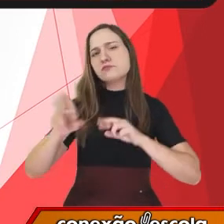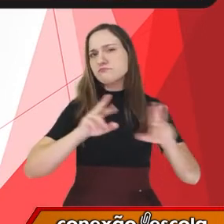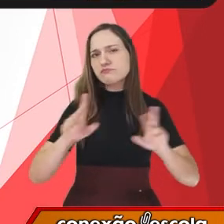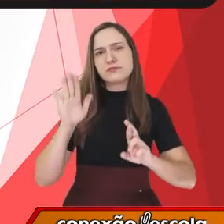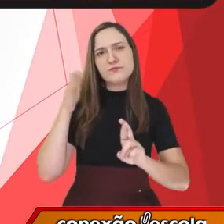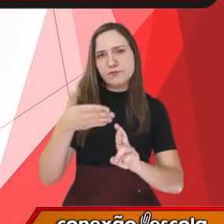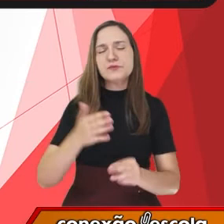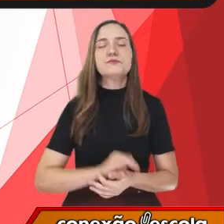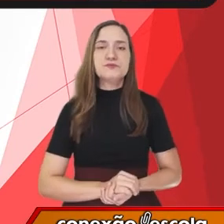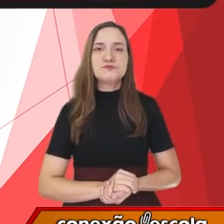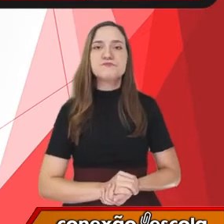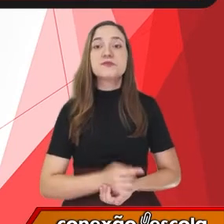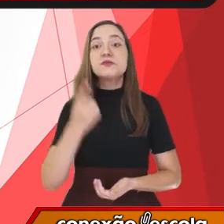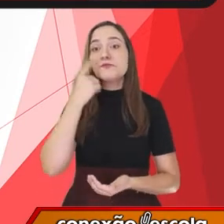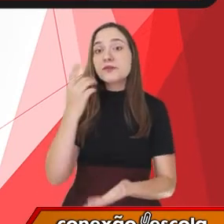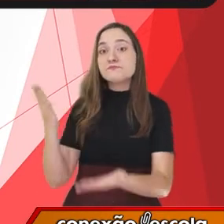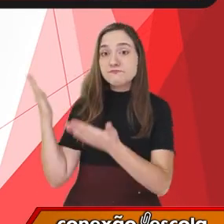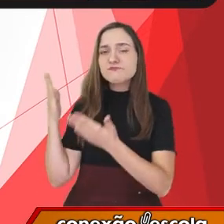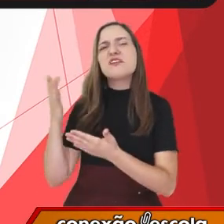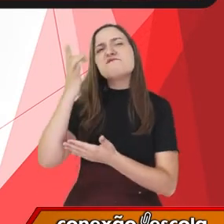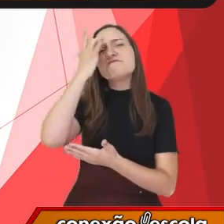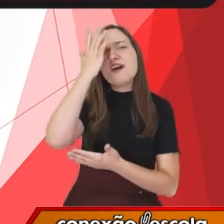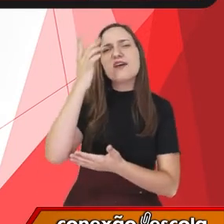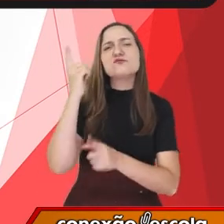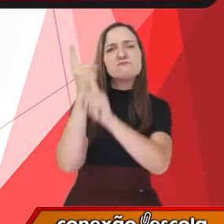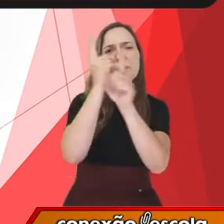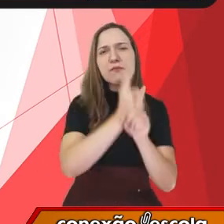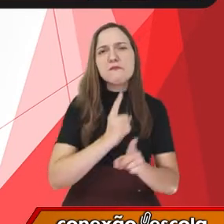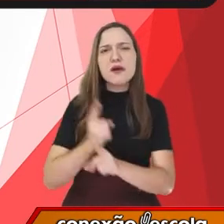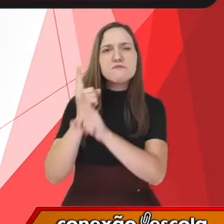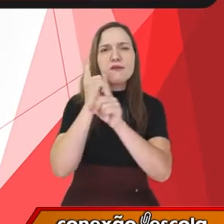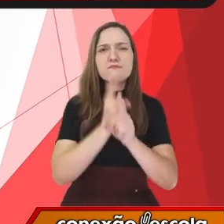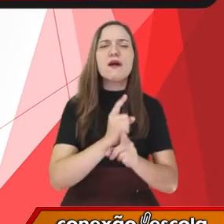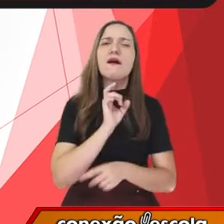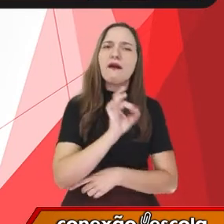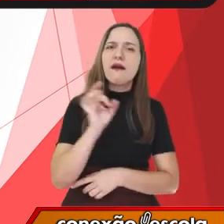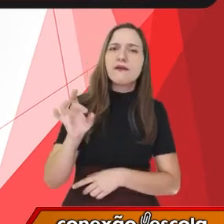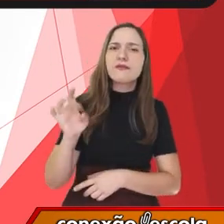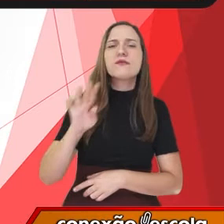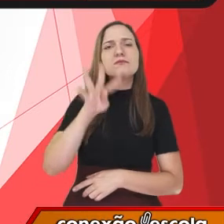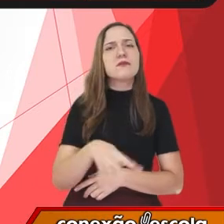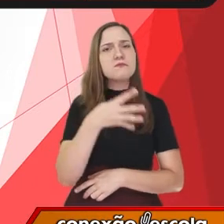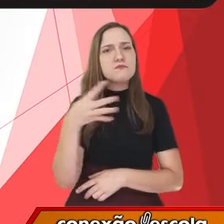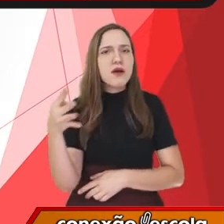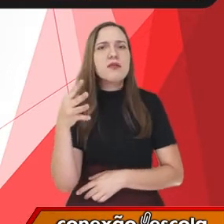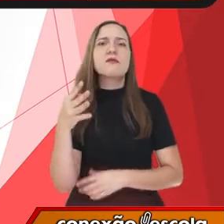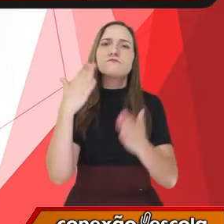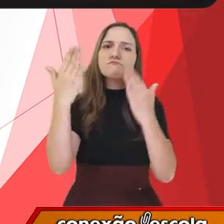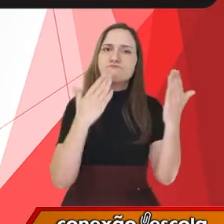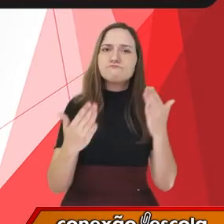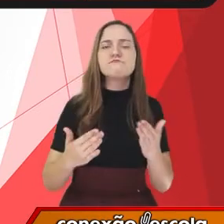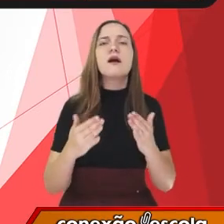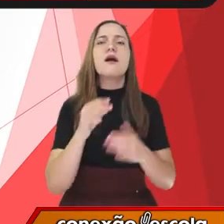outros. Observe como fica mais fácil visualizar o desempenho de cada aluno e comparar as